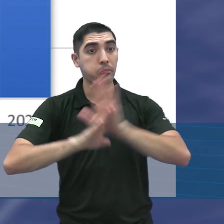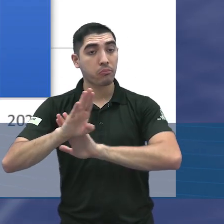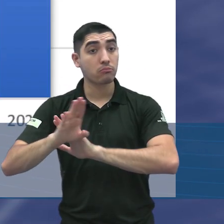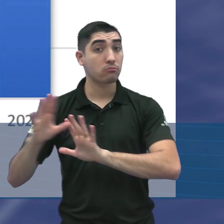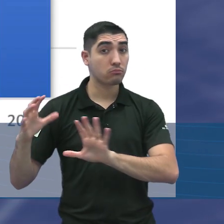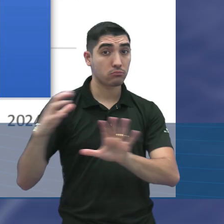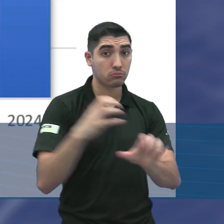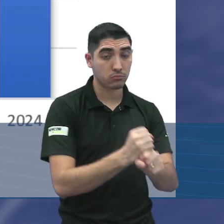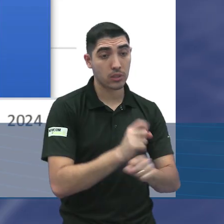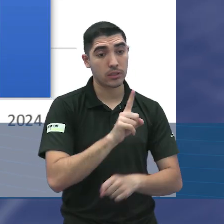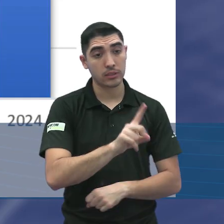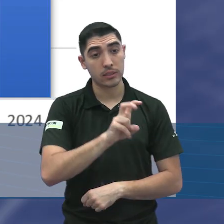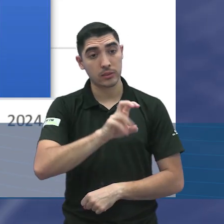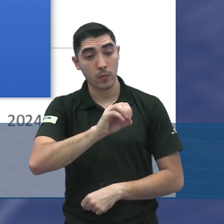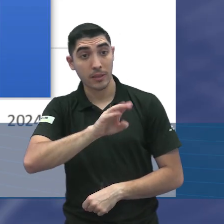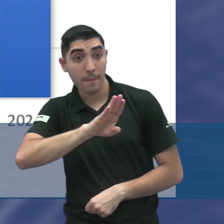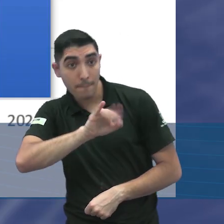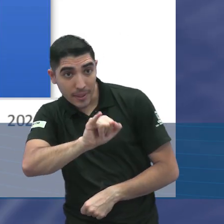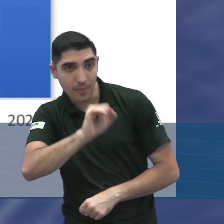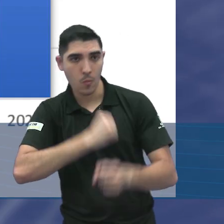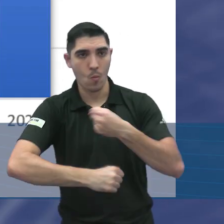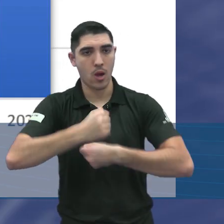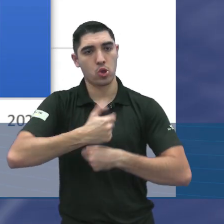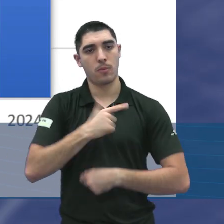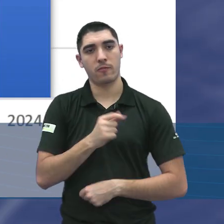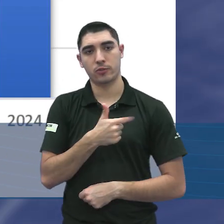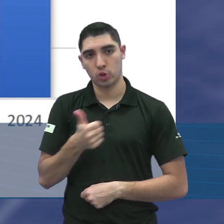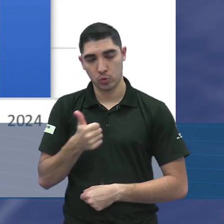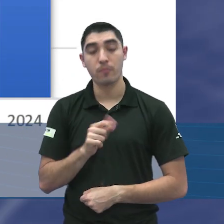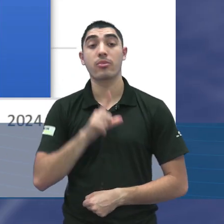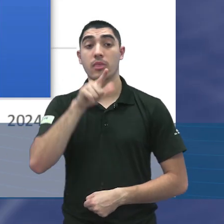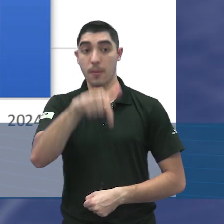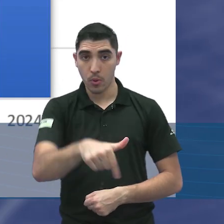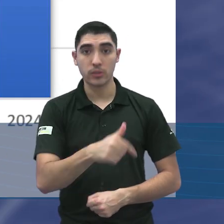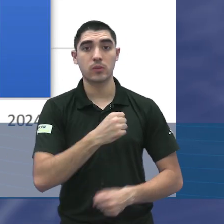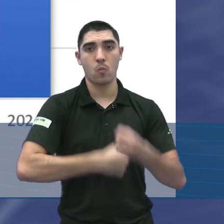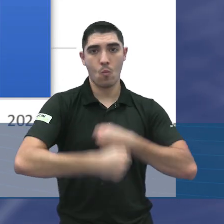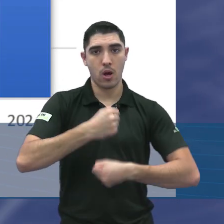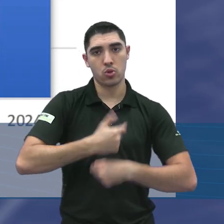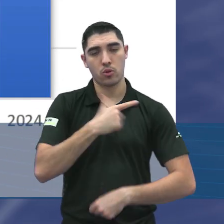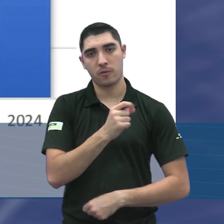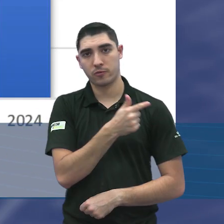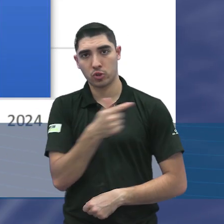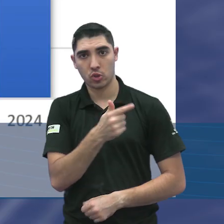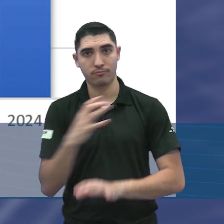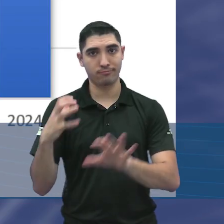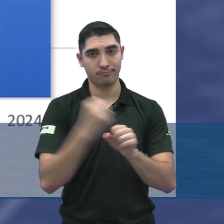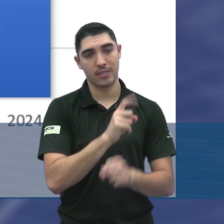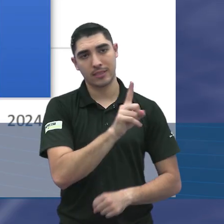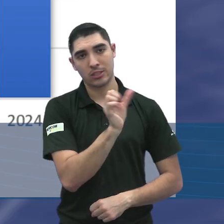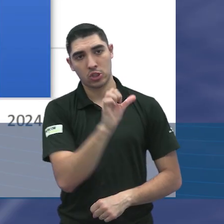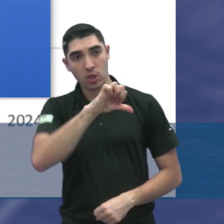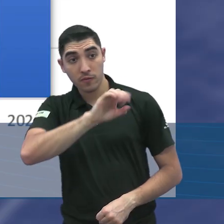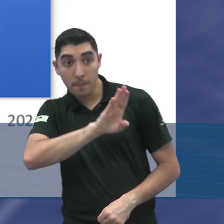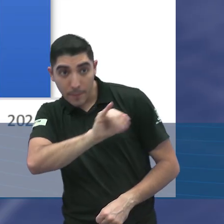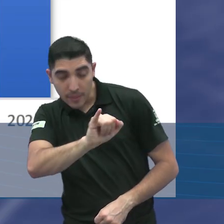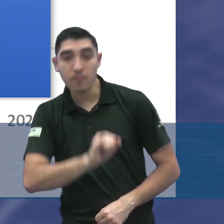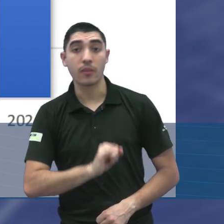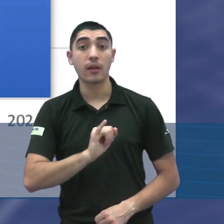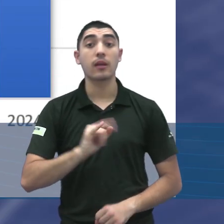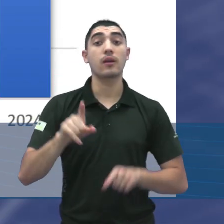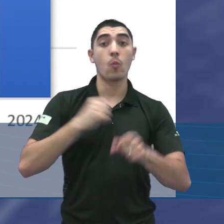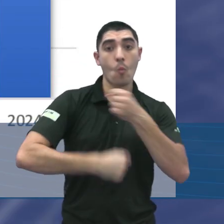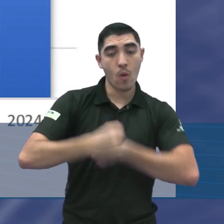constante. Foram 150 bilhões em 2021, 169 bilhões em 2022